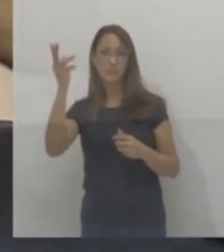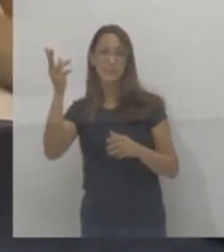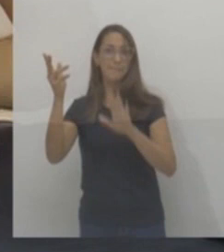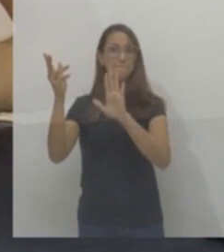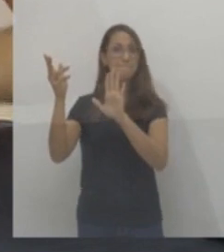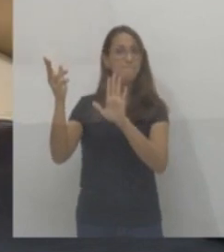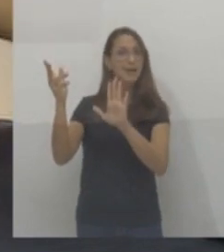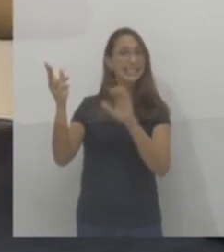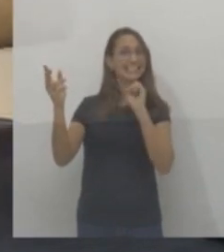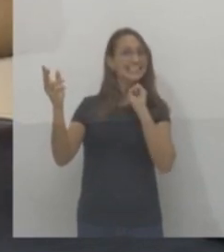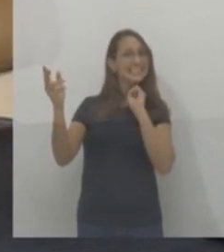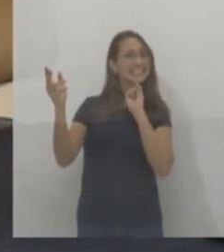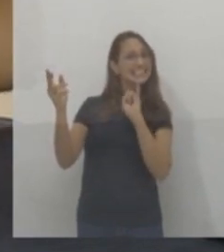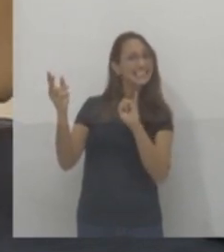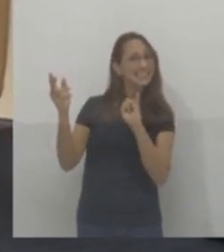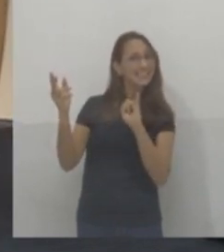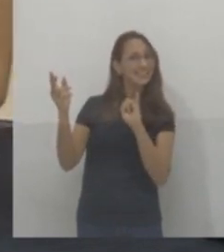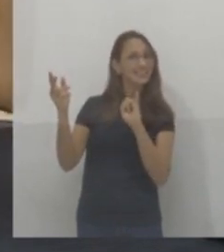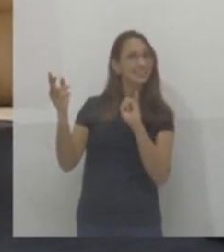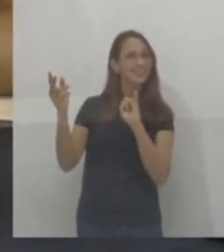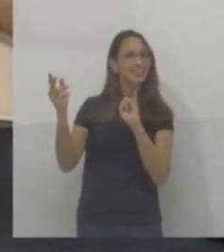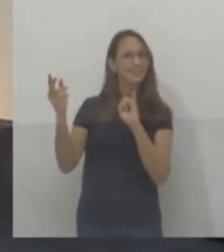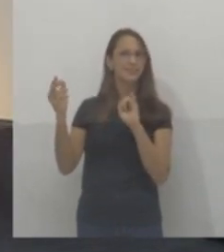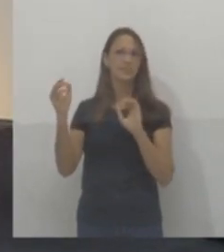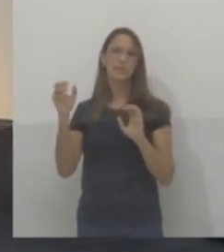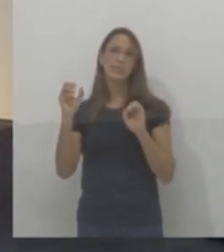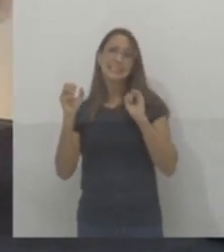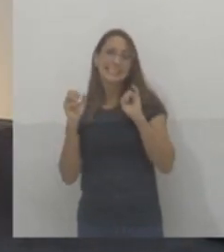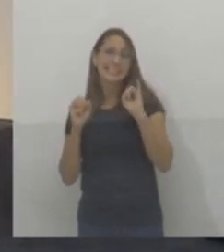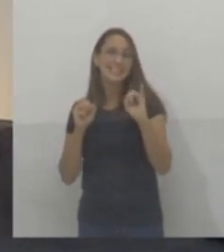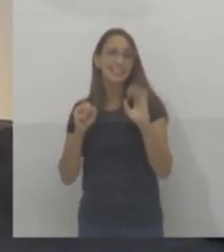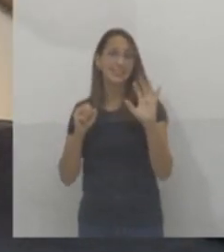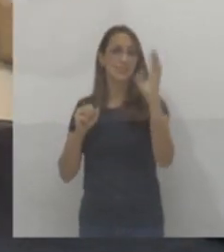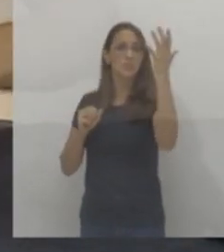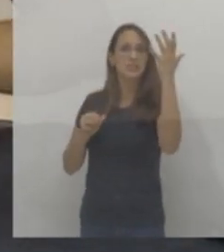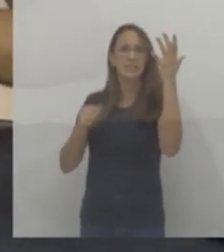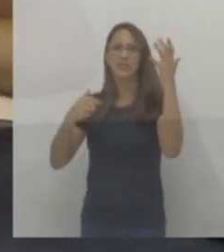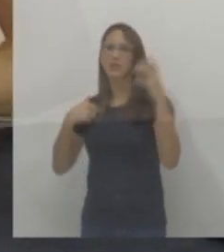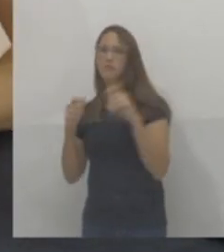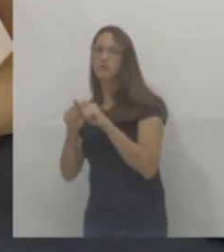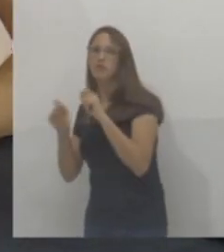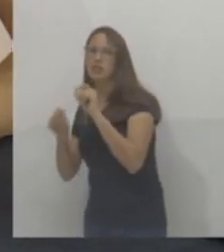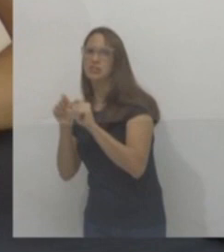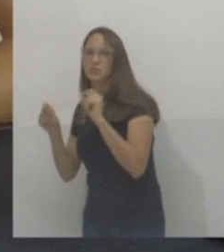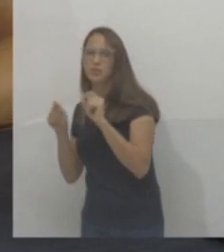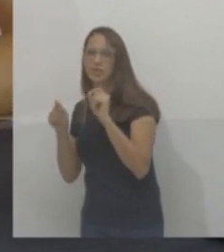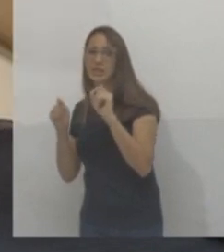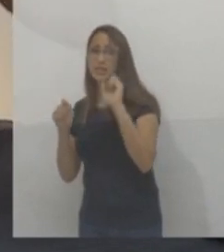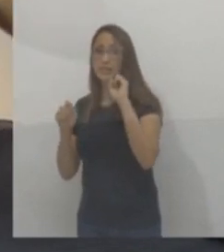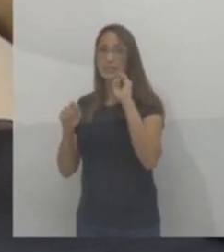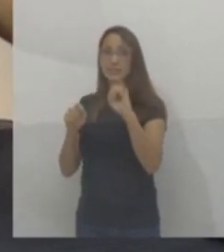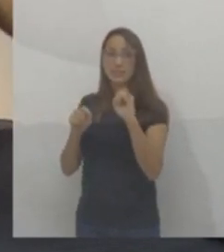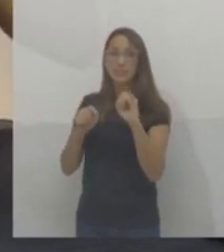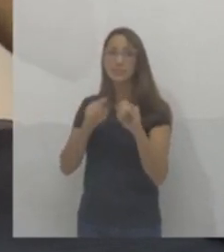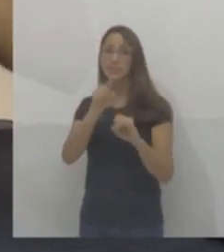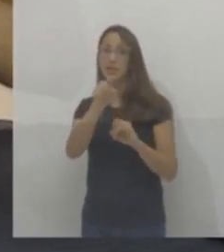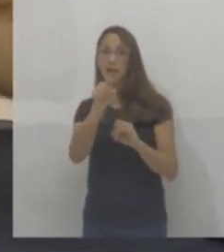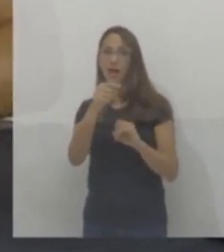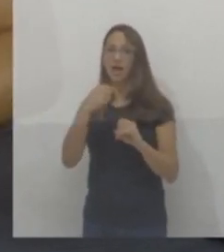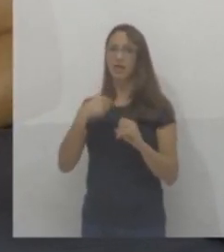tal situação ocorrer, o que eu posso fazer? O que eu posso planejar? Qual vai ser o resultado? O que eu espero? Tá? Isso